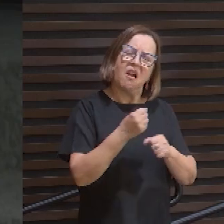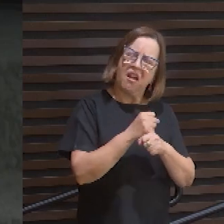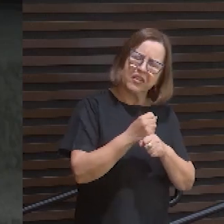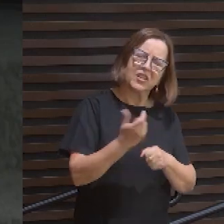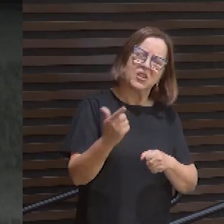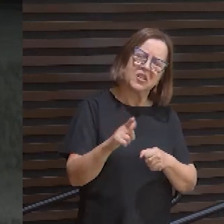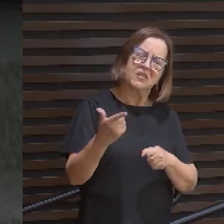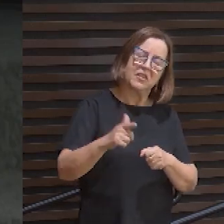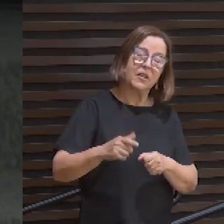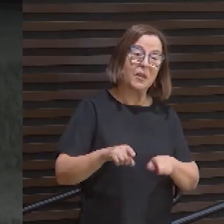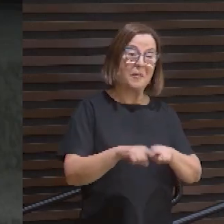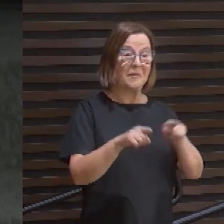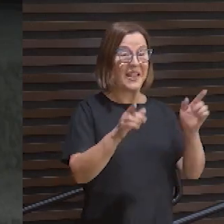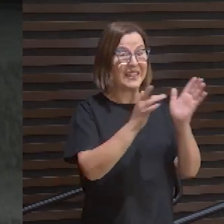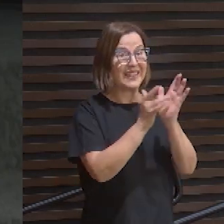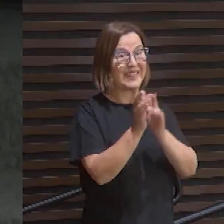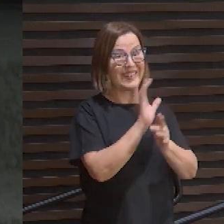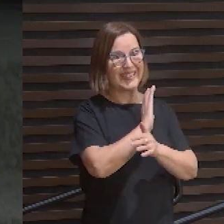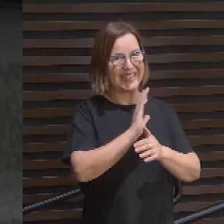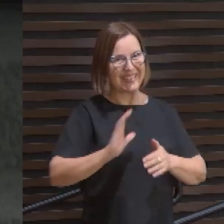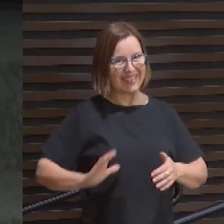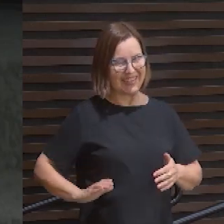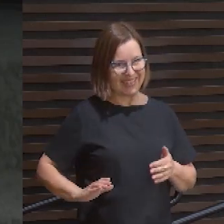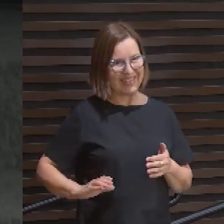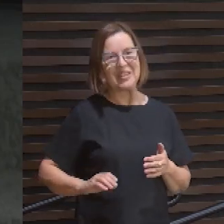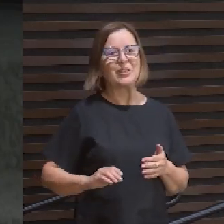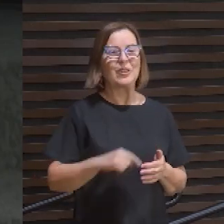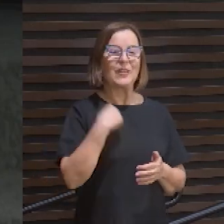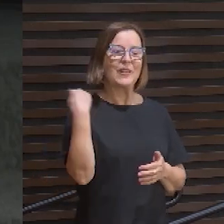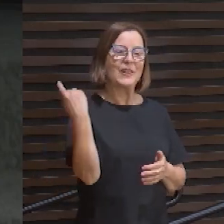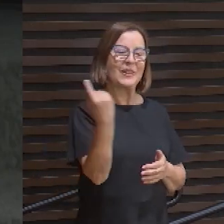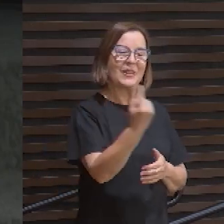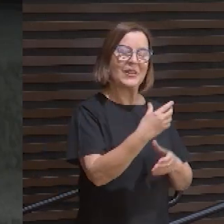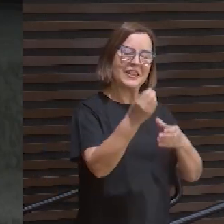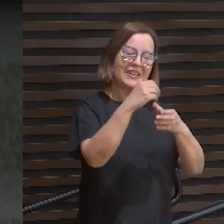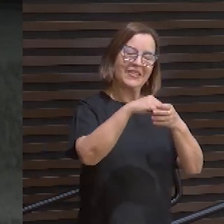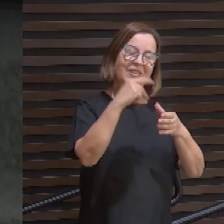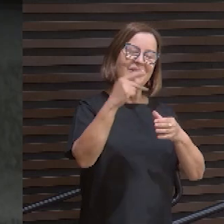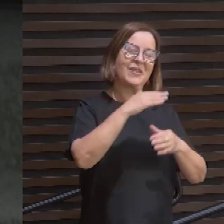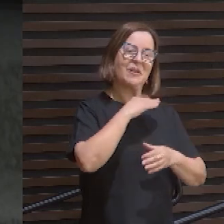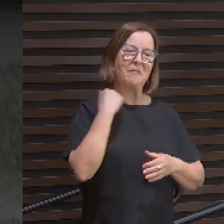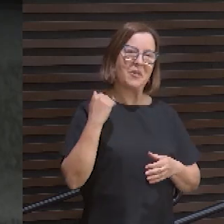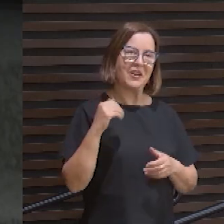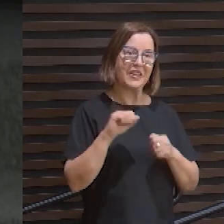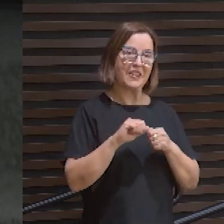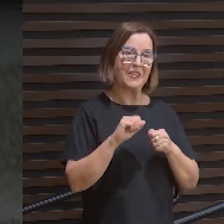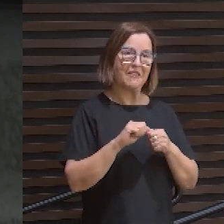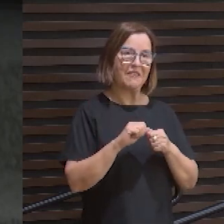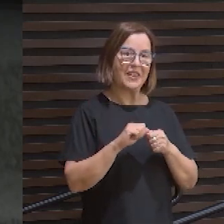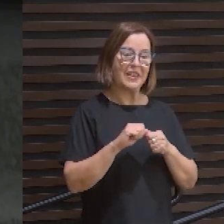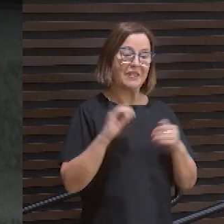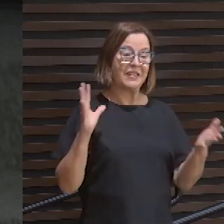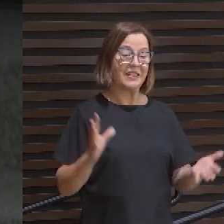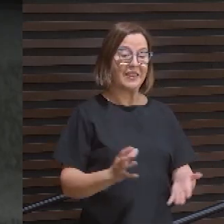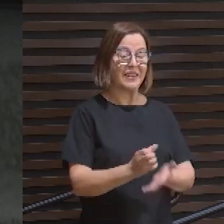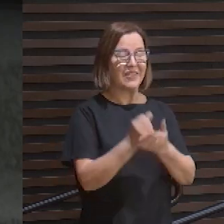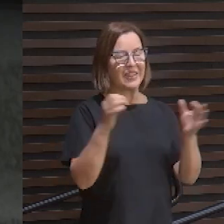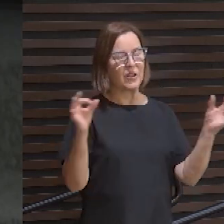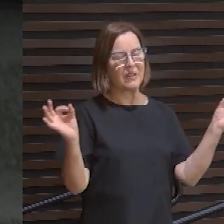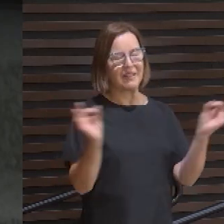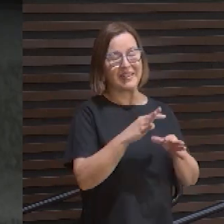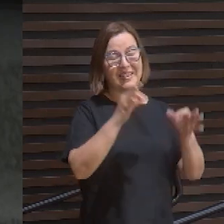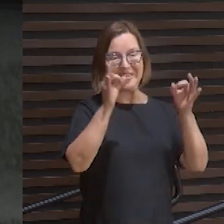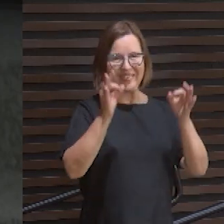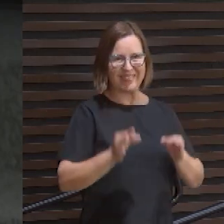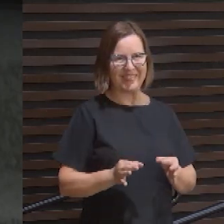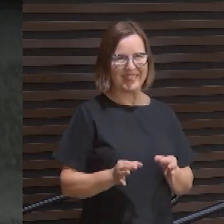nos incluir com Ele naquela morte, Ele faz uma redenção completa,